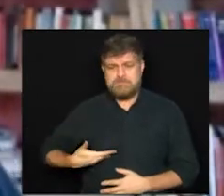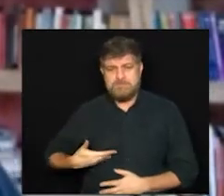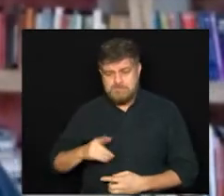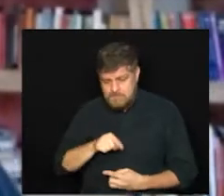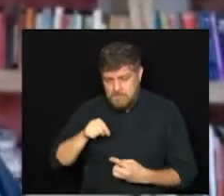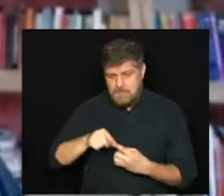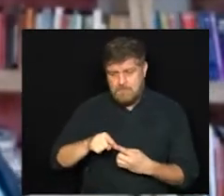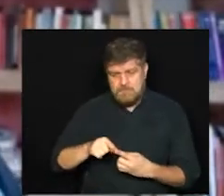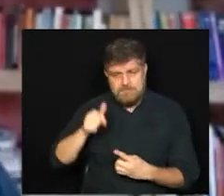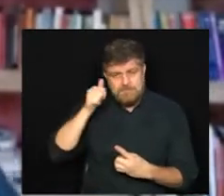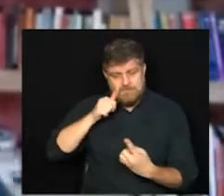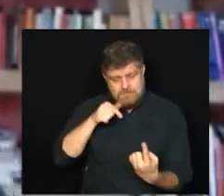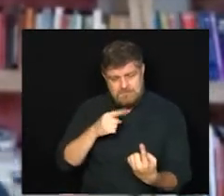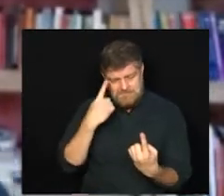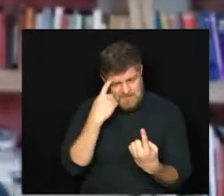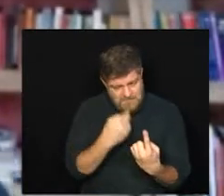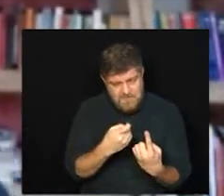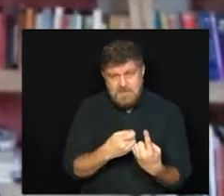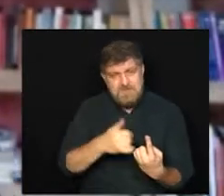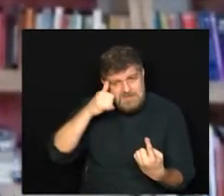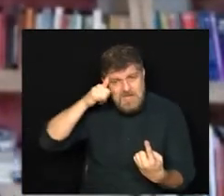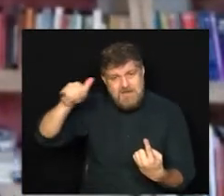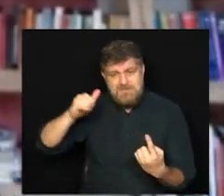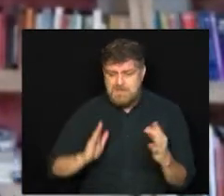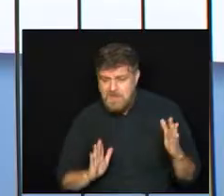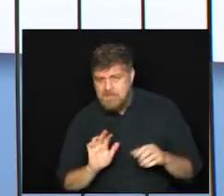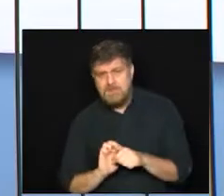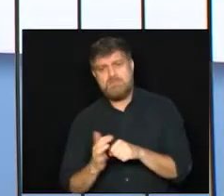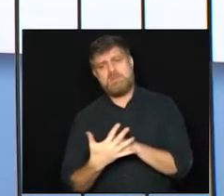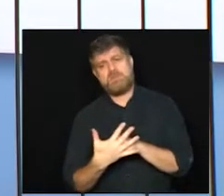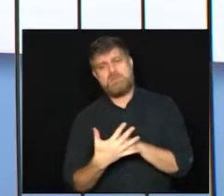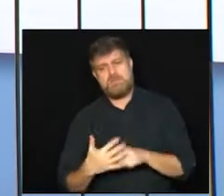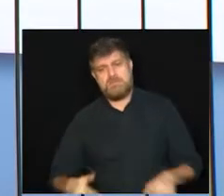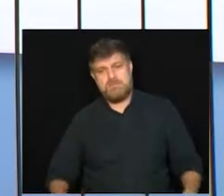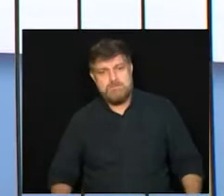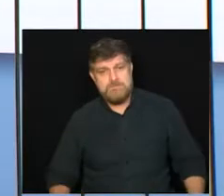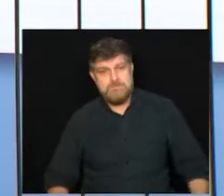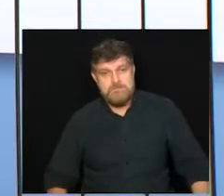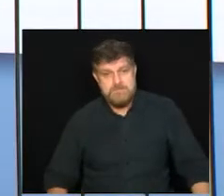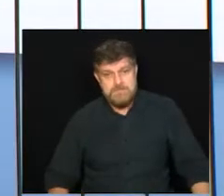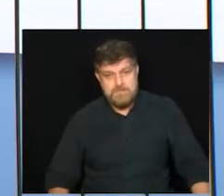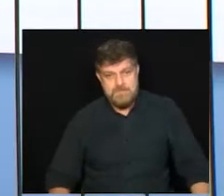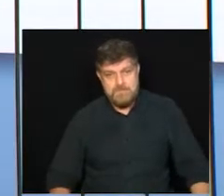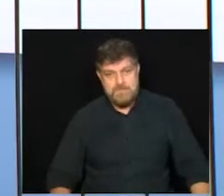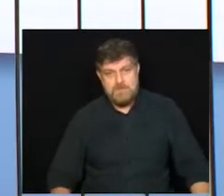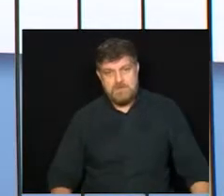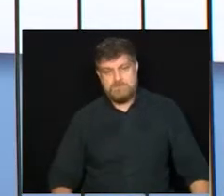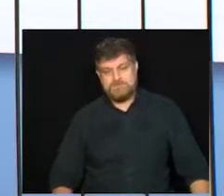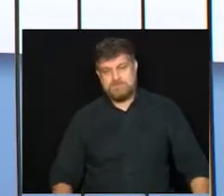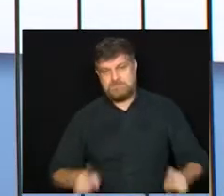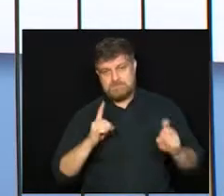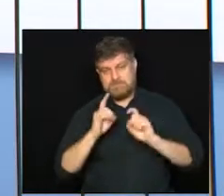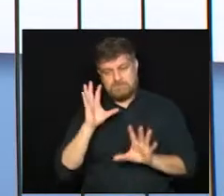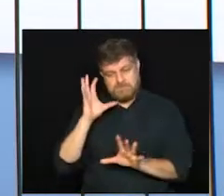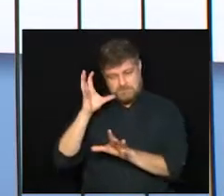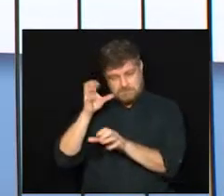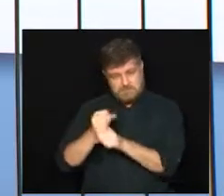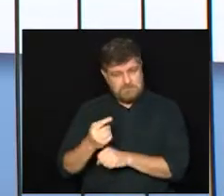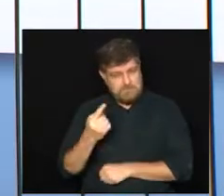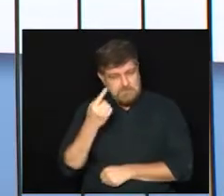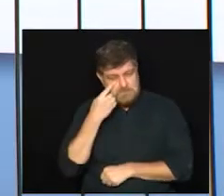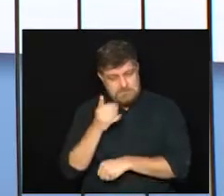combate à violência nesse momento de pandemia. E a íntegra da reunião você pode conferir